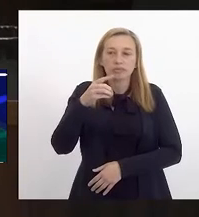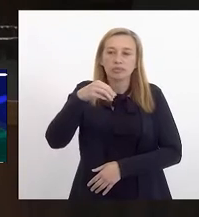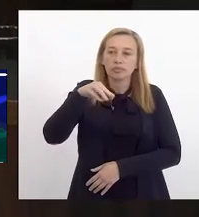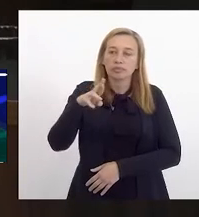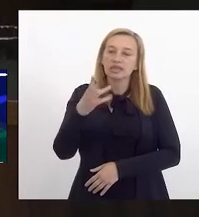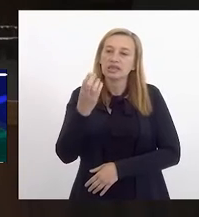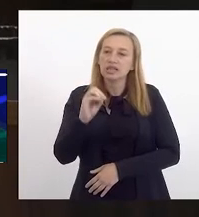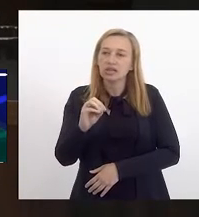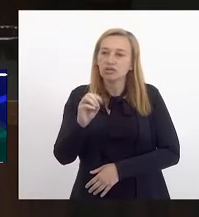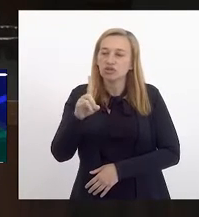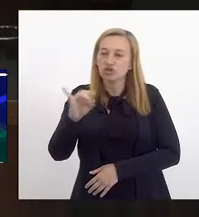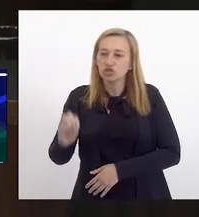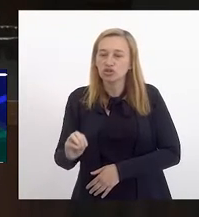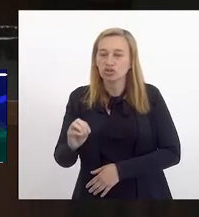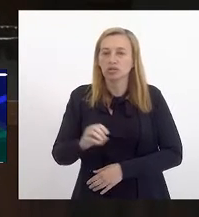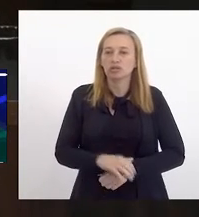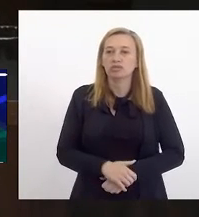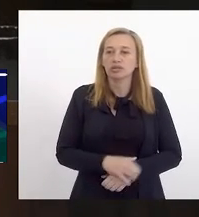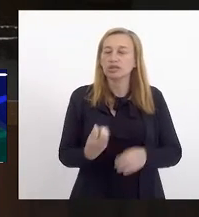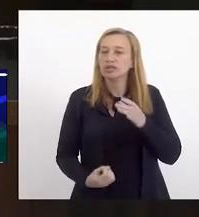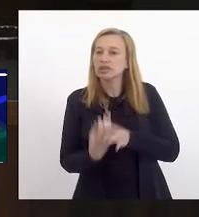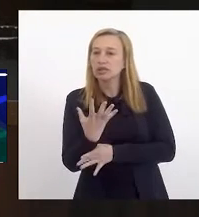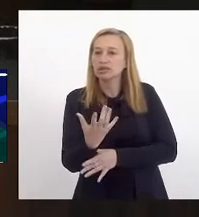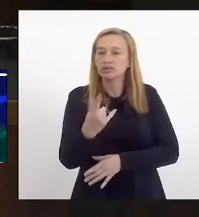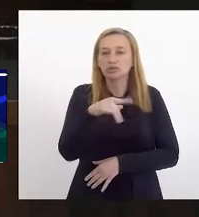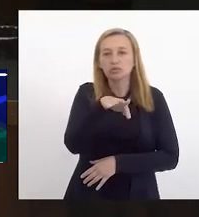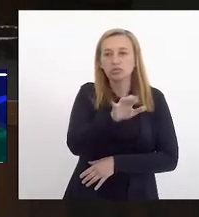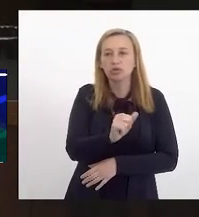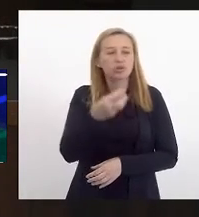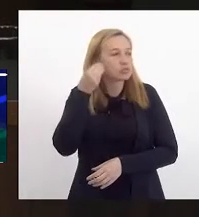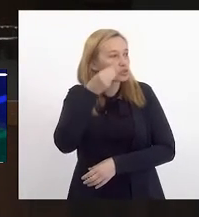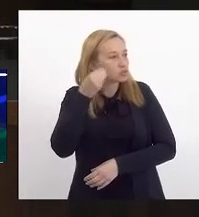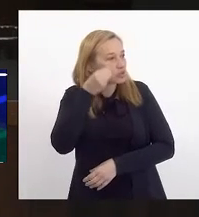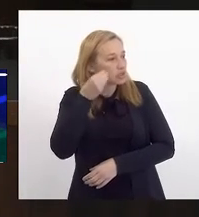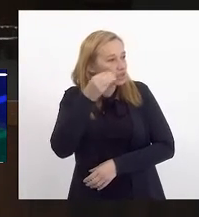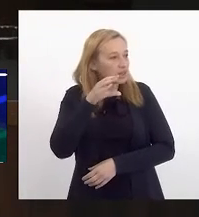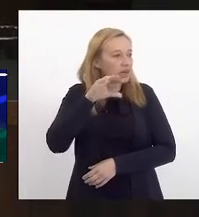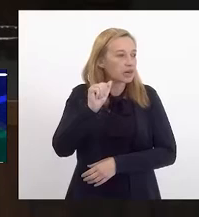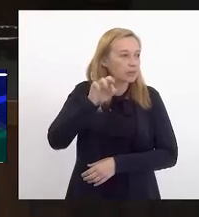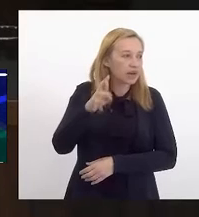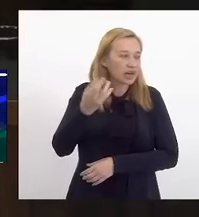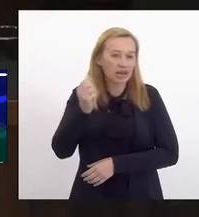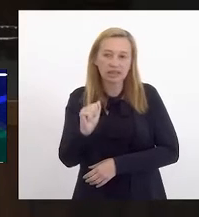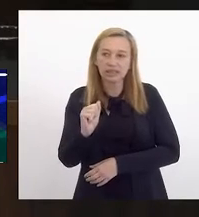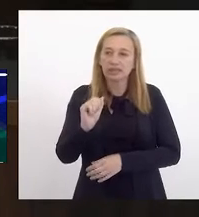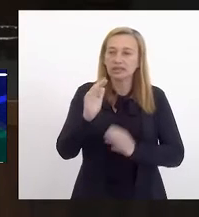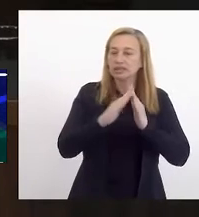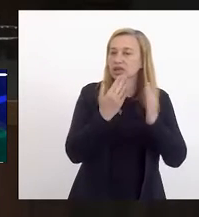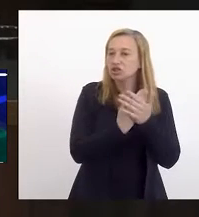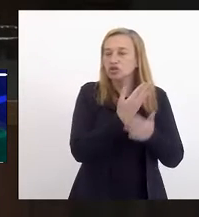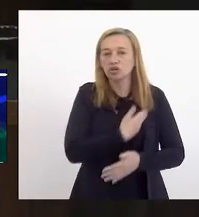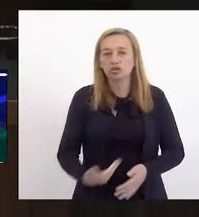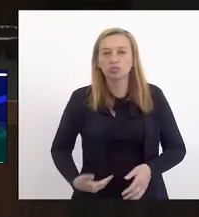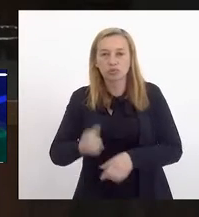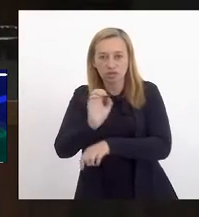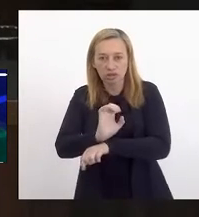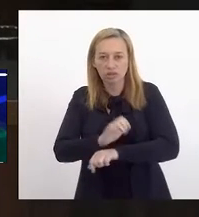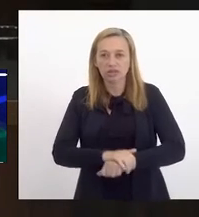Dino, que dispõe sobre a implantação do programa de experiência camarada nas escolas públicas